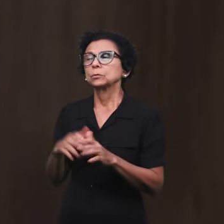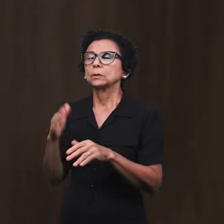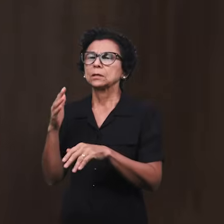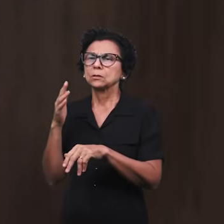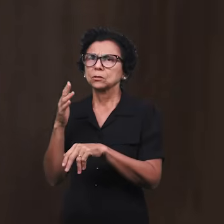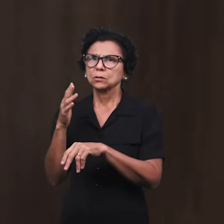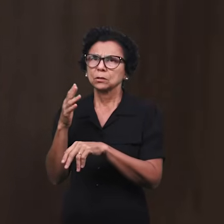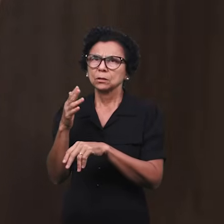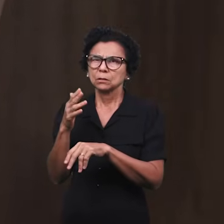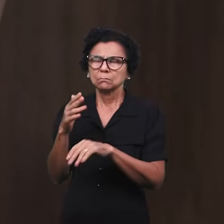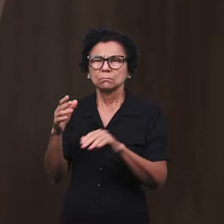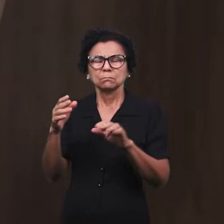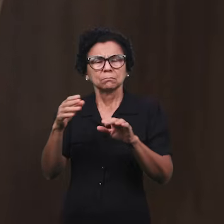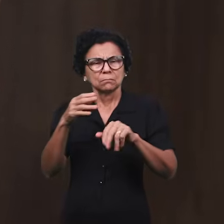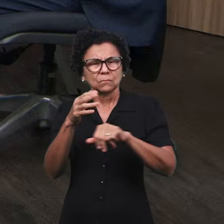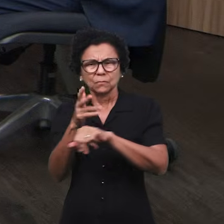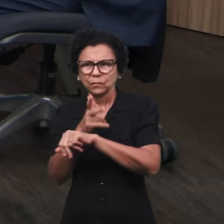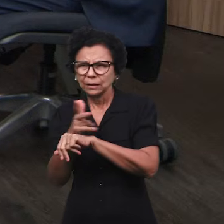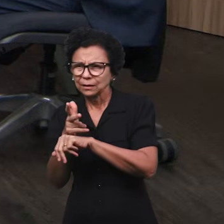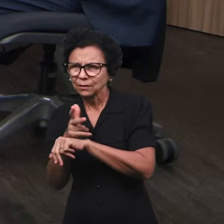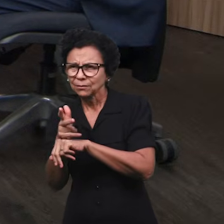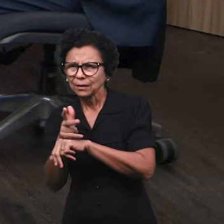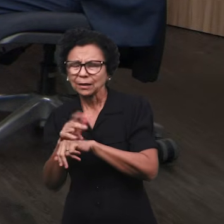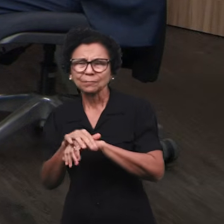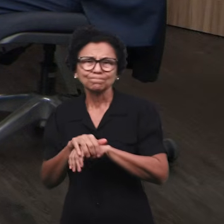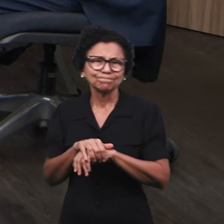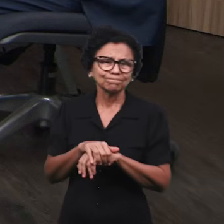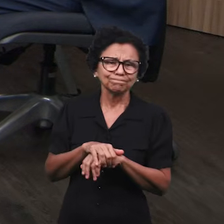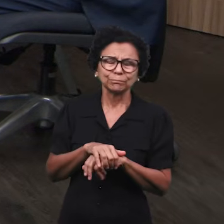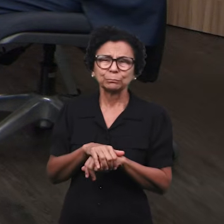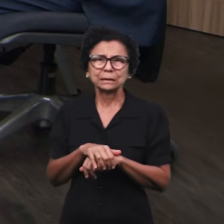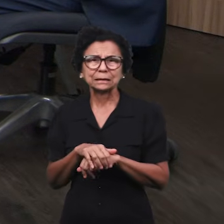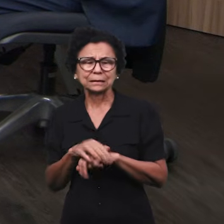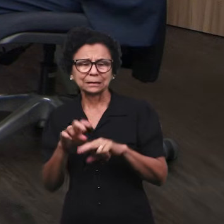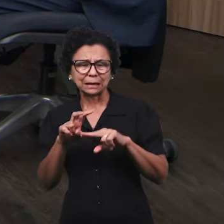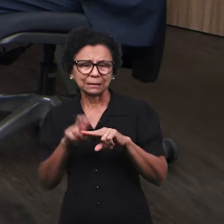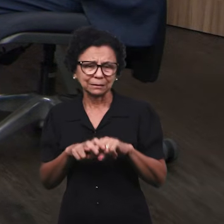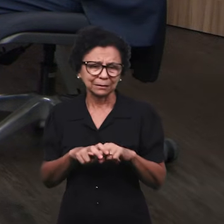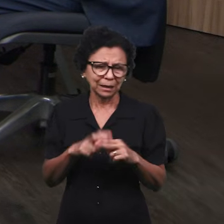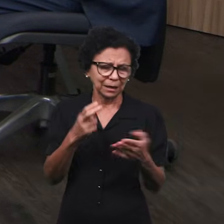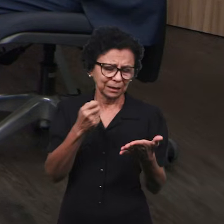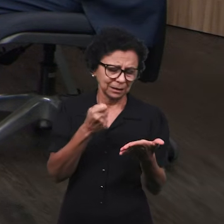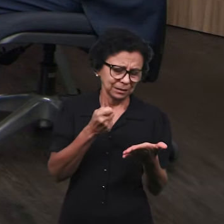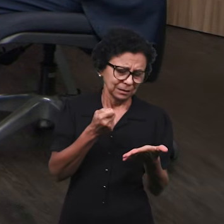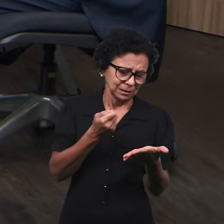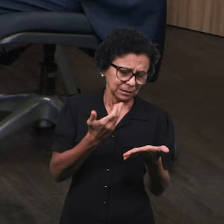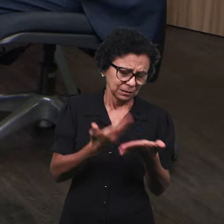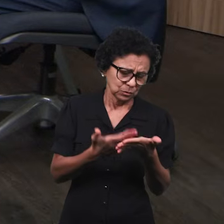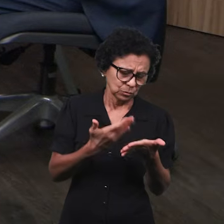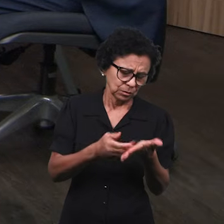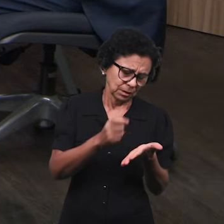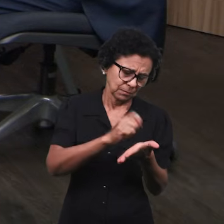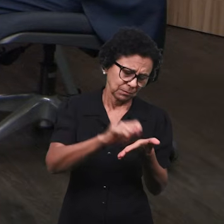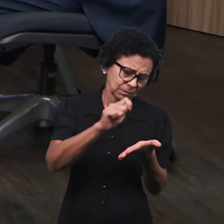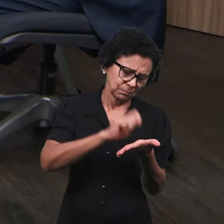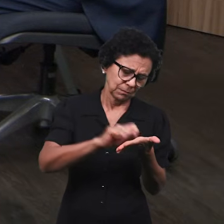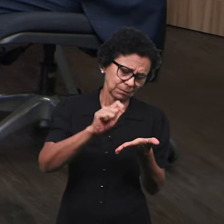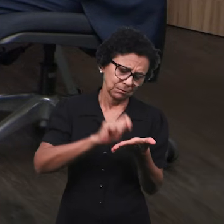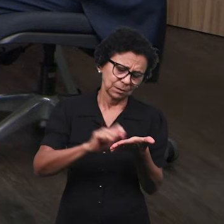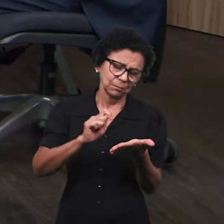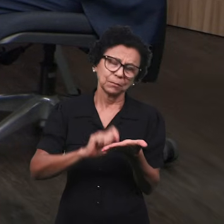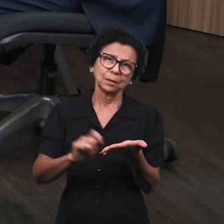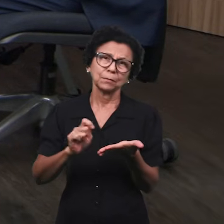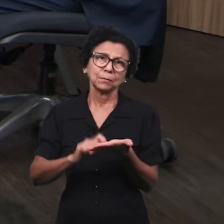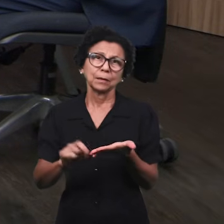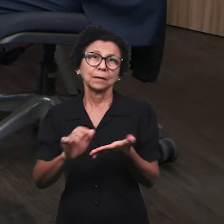Se é um conteúdo, um louvor de criança, nem sempre é muito fácil. Às vezes fala assim, Priscila, ensina aquele louvor, nasceu um novo dia. Eu tenho o pavor